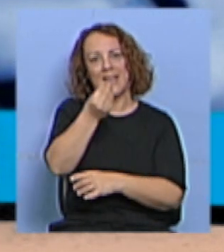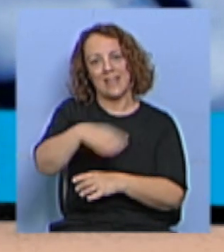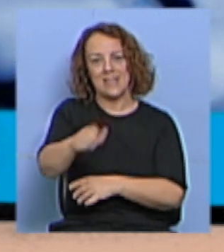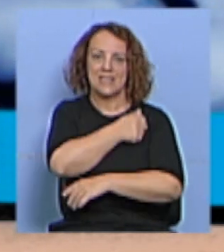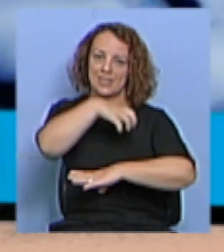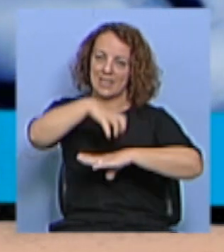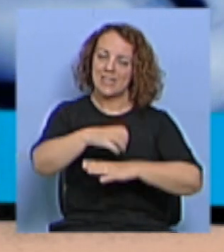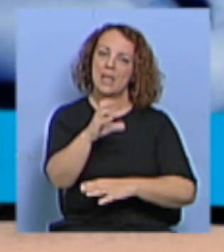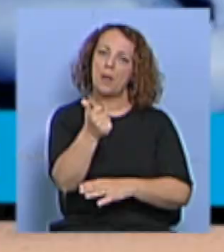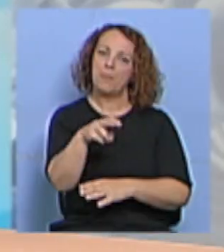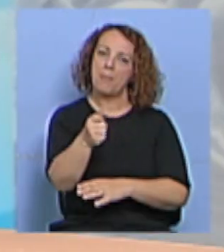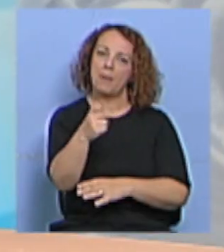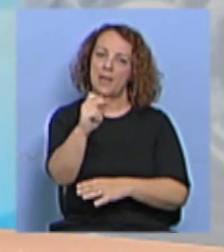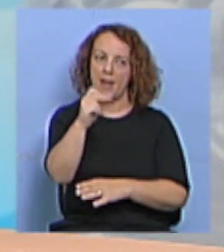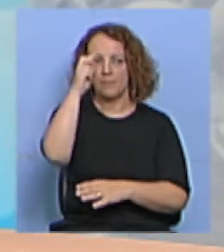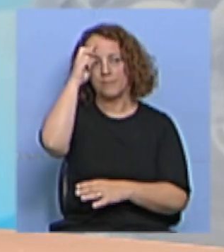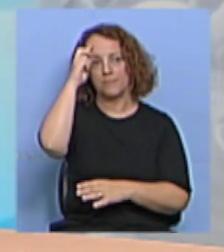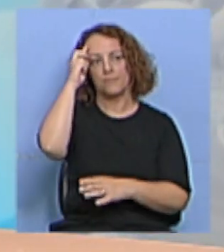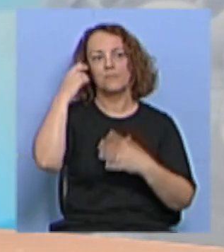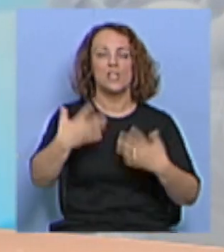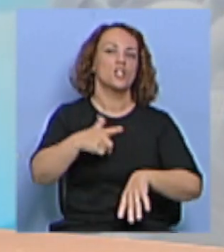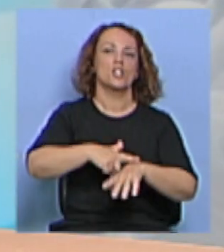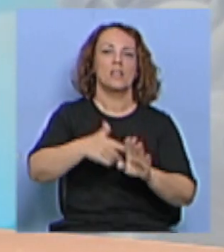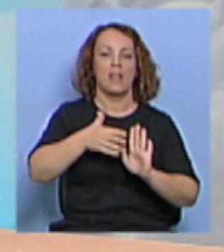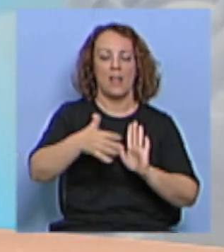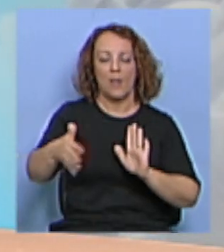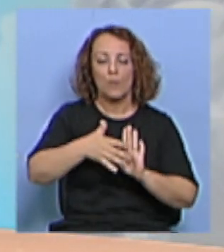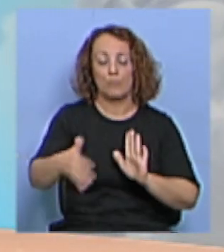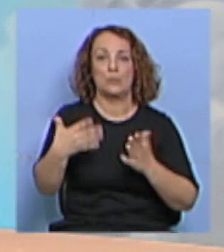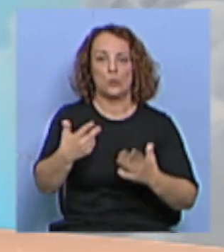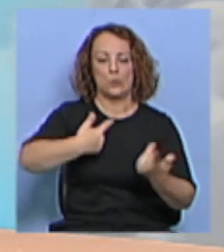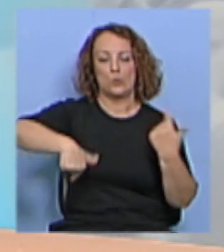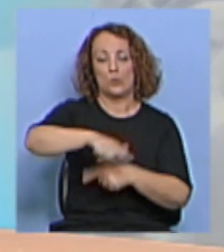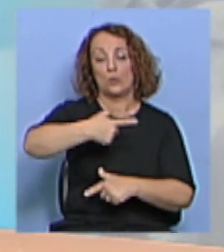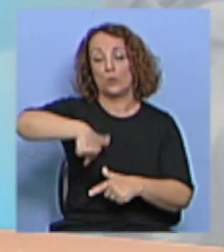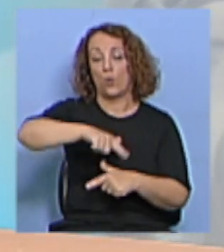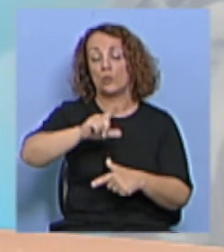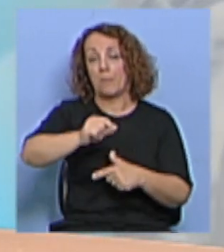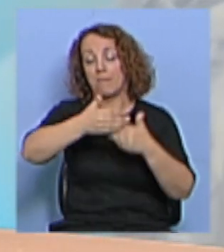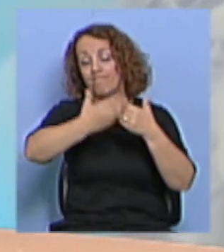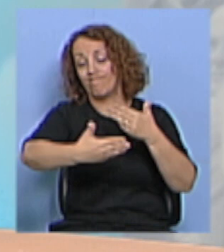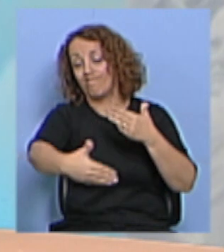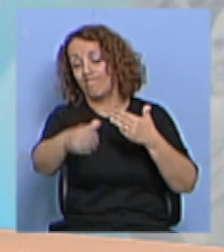Bambarã. Estes tempos que estamos a viver e aqueles que se avizinham, que ainda não conhecemos,